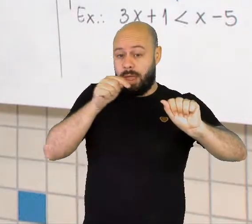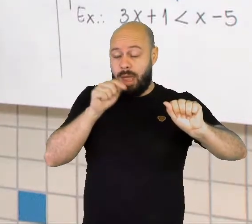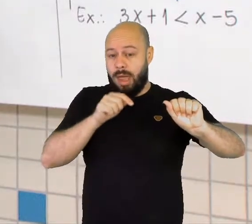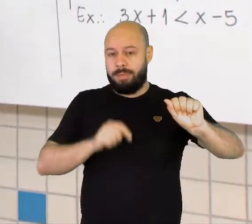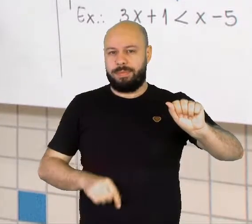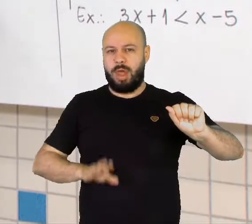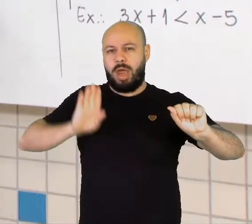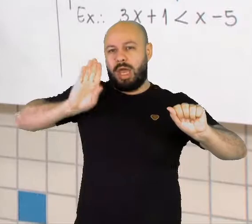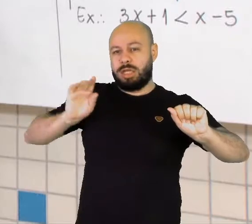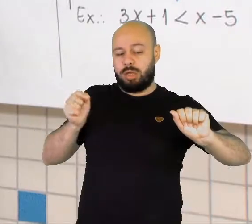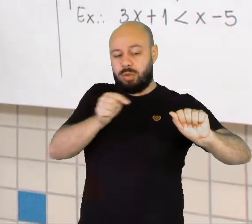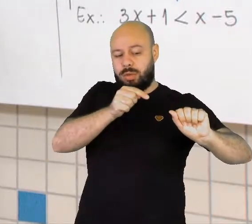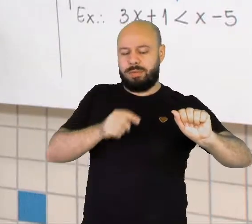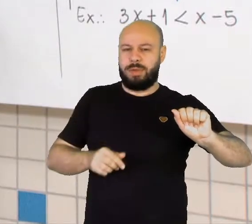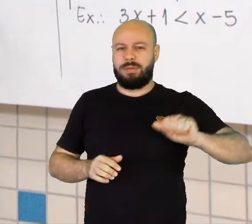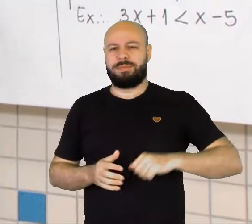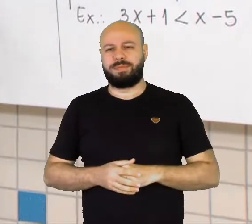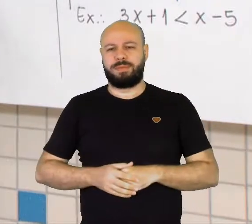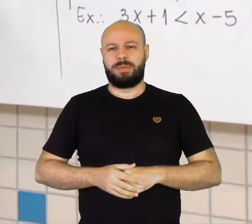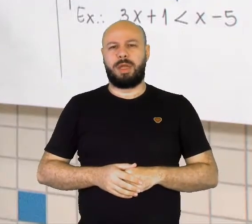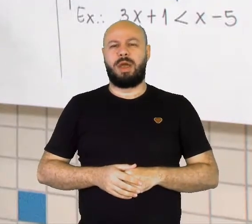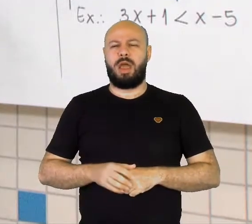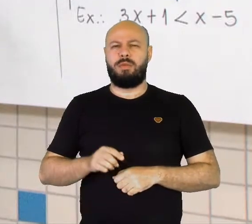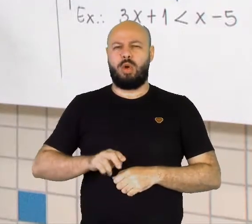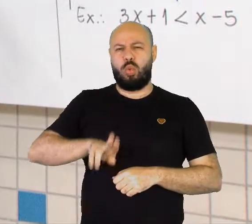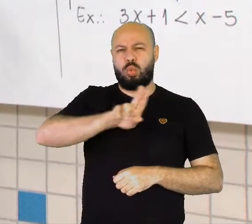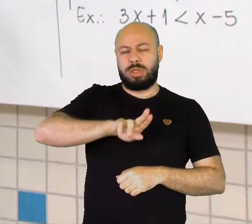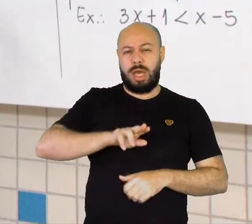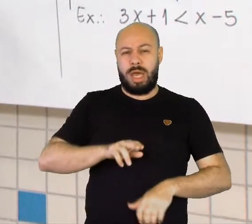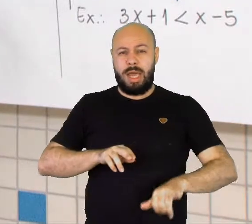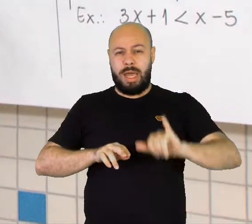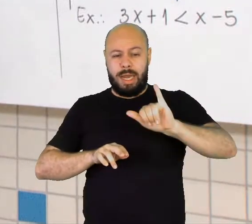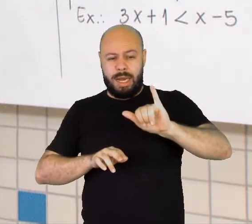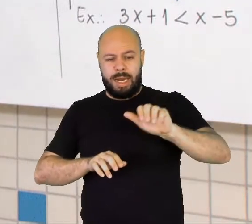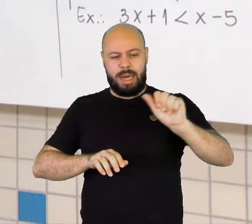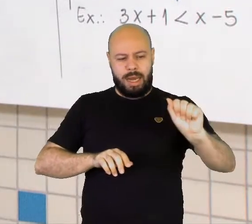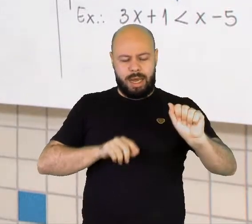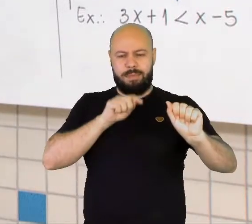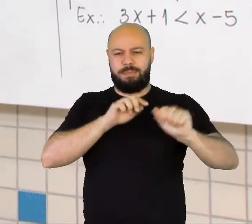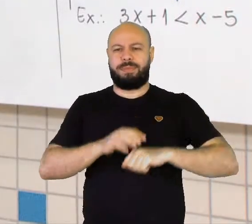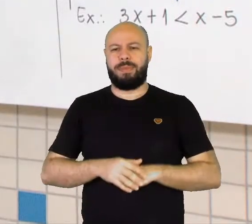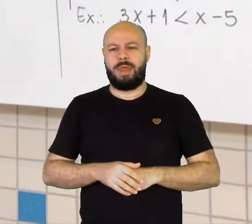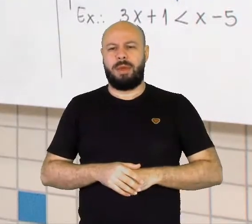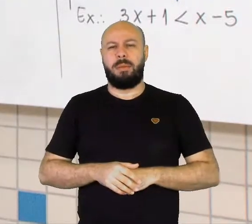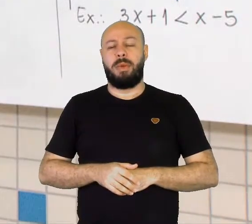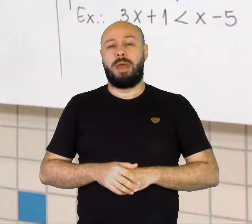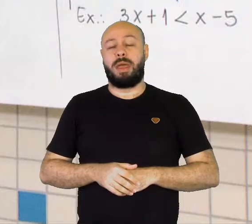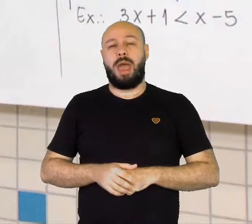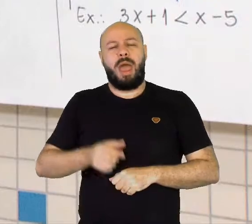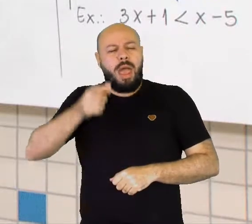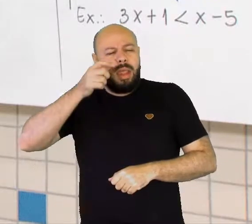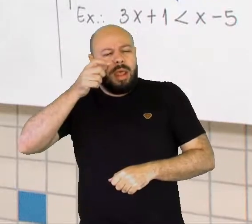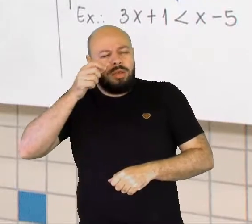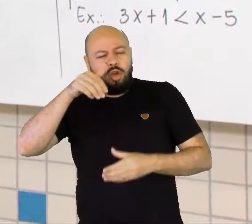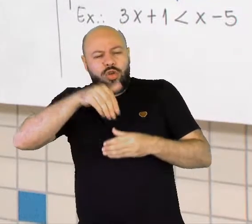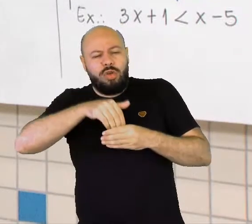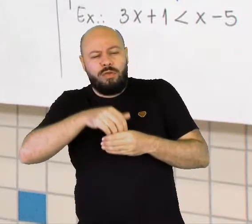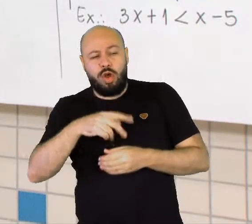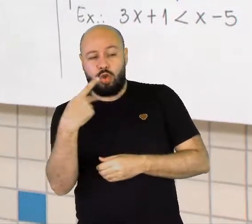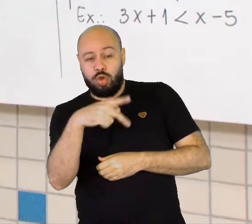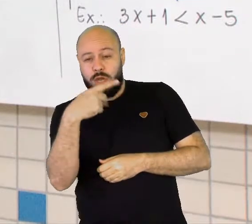aqui por I de A as intenções de votos para o candidato